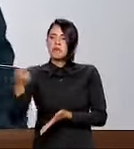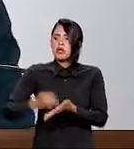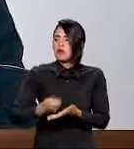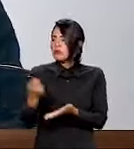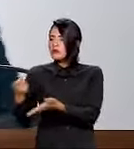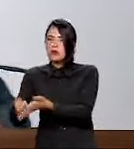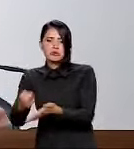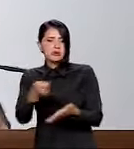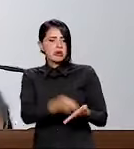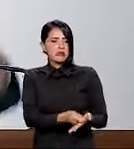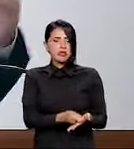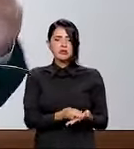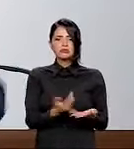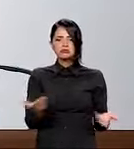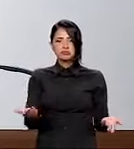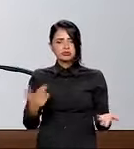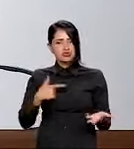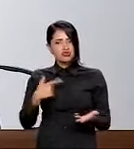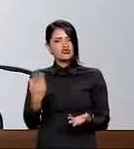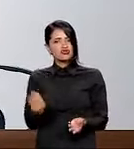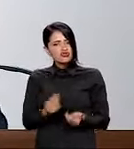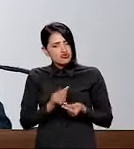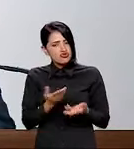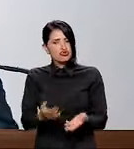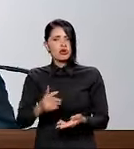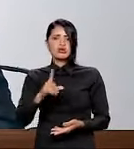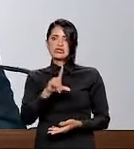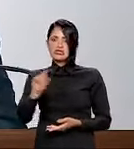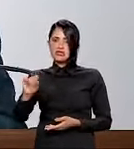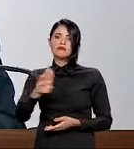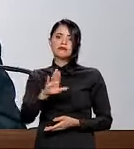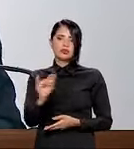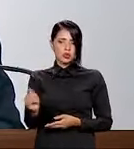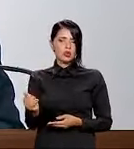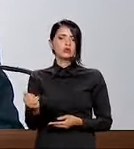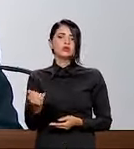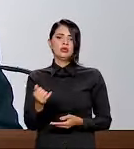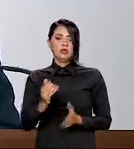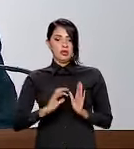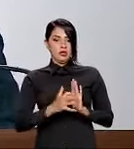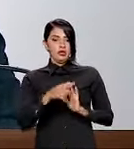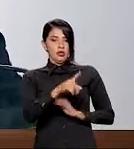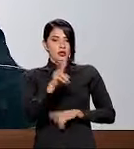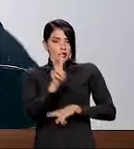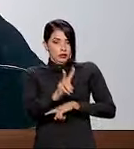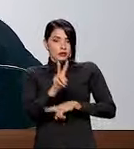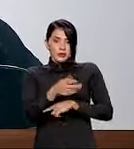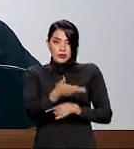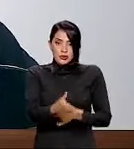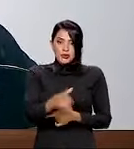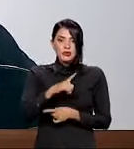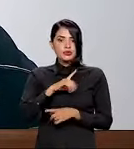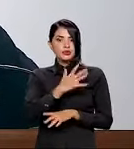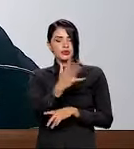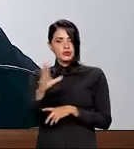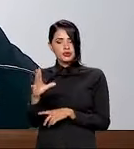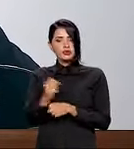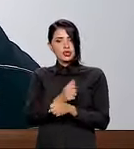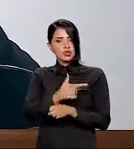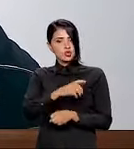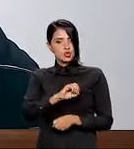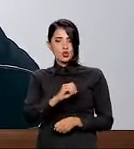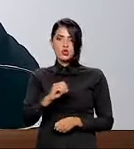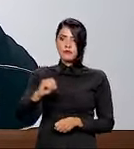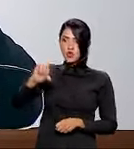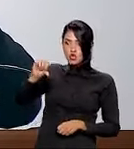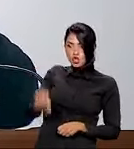disso, pagamento daquilo. Já se ofereceu 100 bilhões para os partidos que preservaram a floresta. Em 2009, quando eu